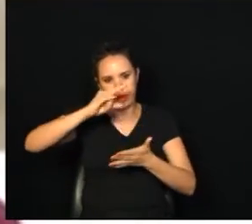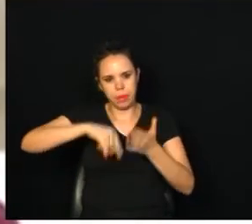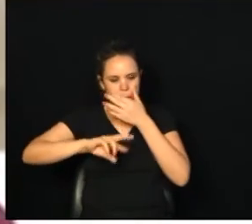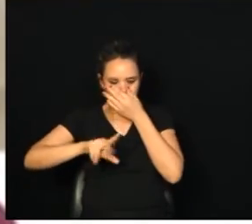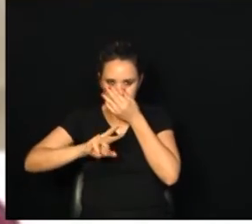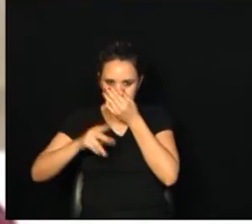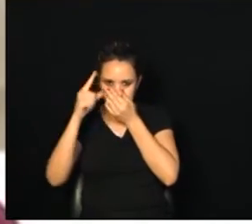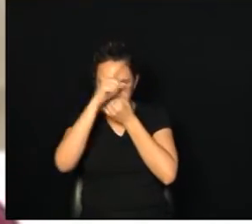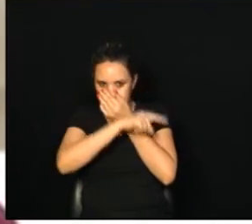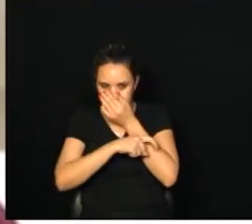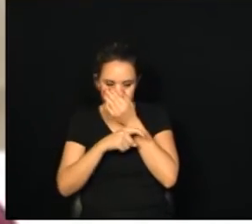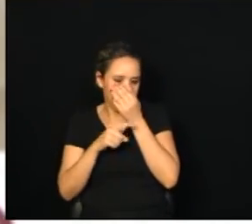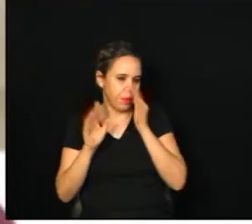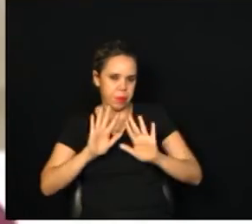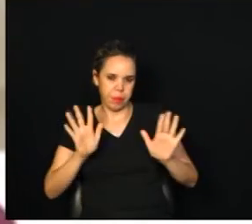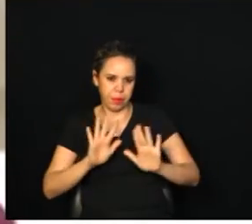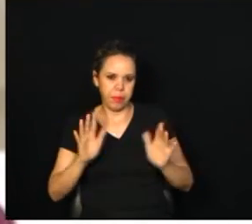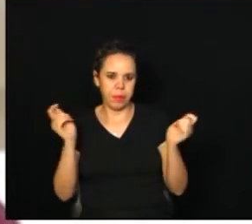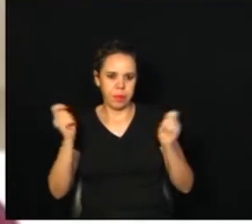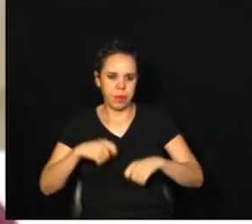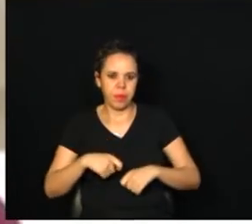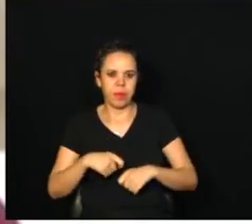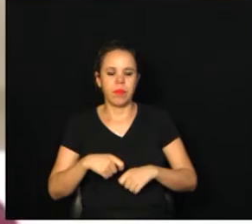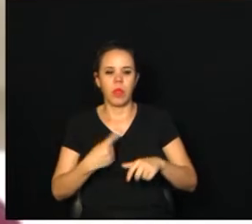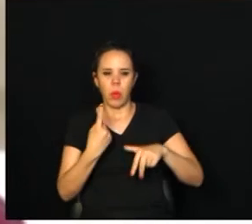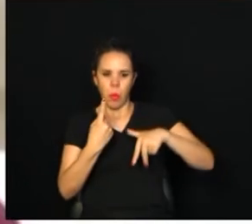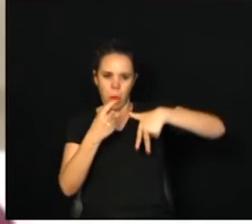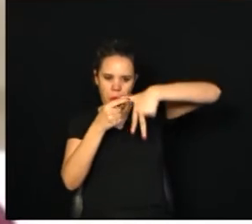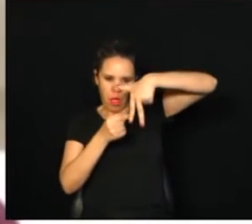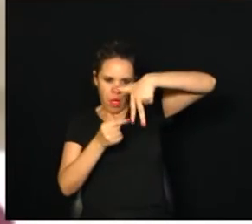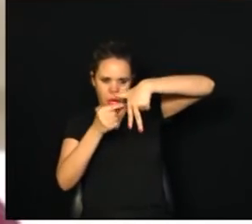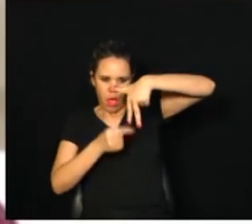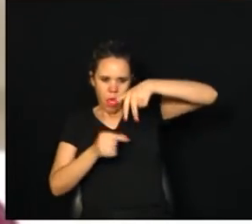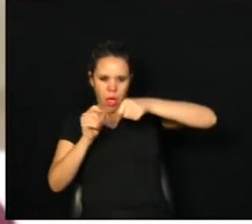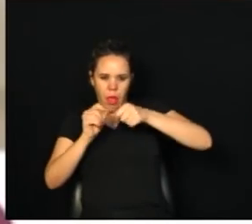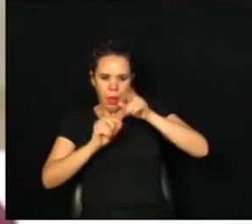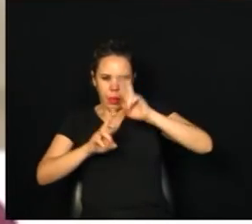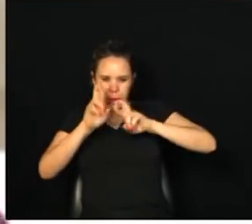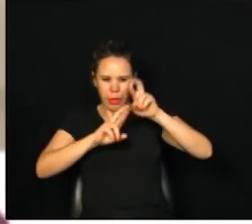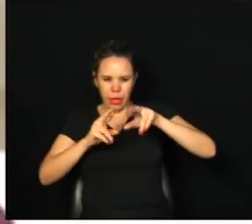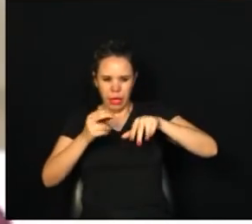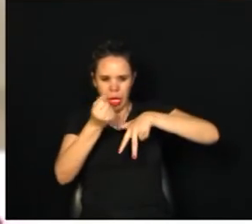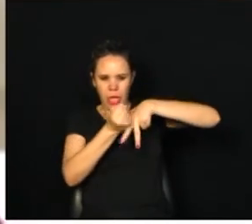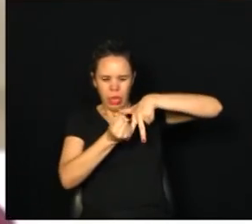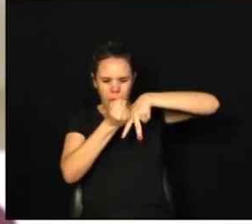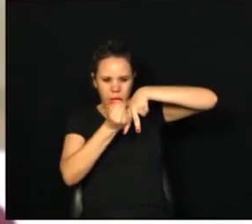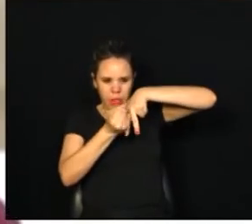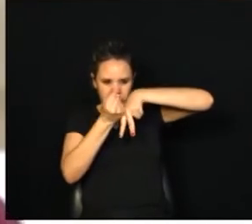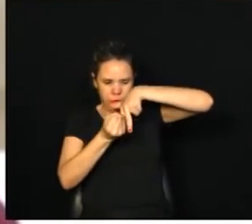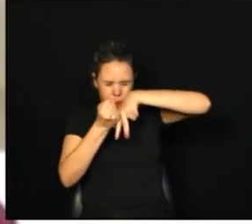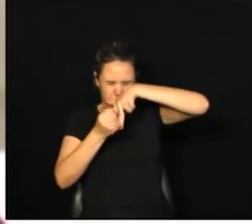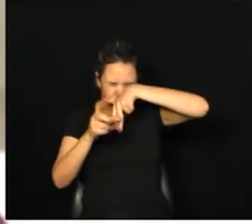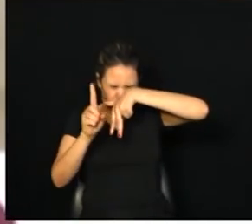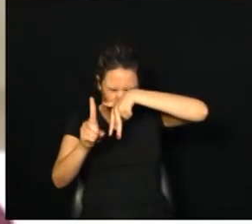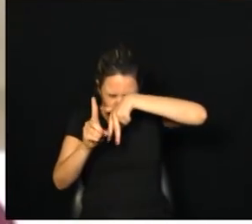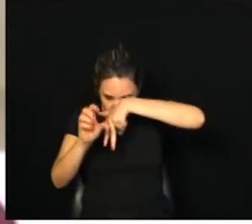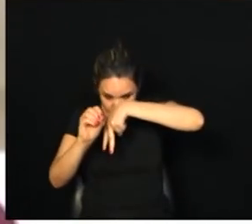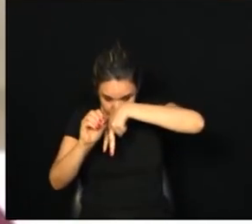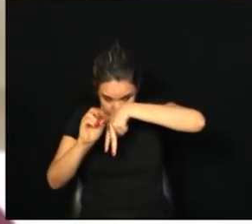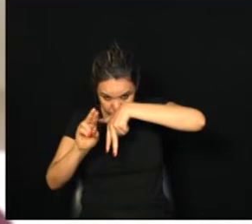vezes durante a gravidez e de até 30 vezes no pós-parto. Por isso, esse tema é muito importante para a saúde